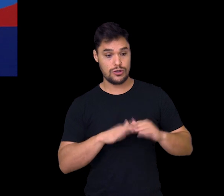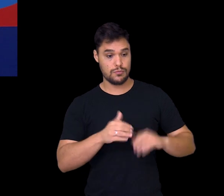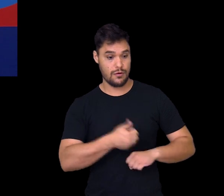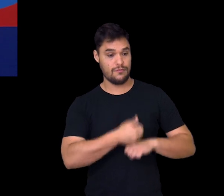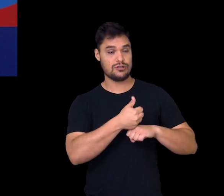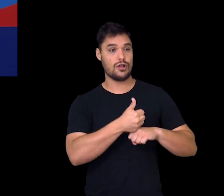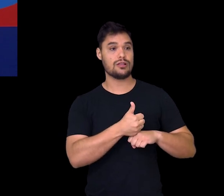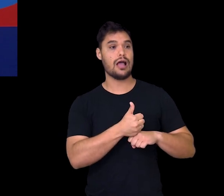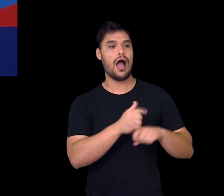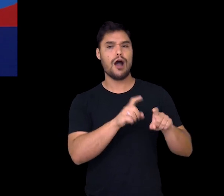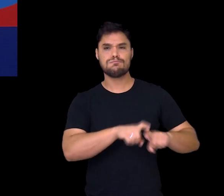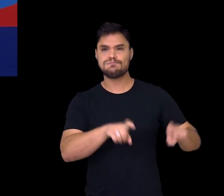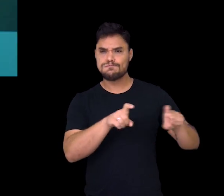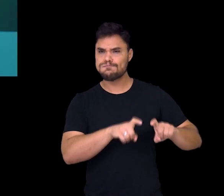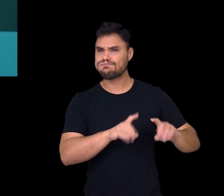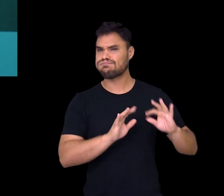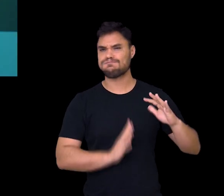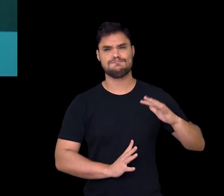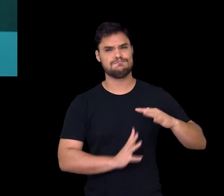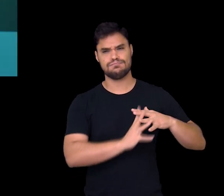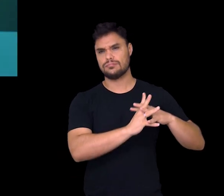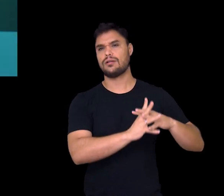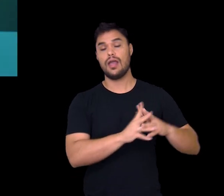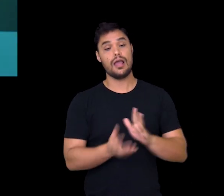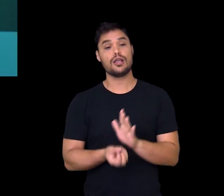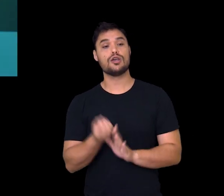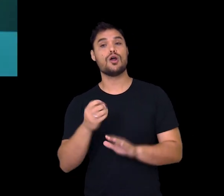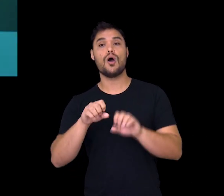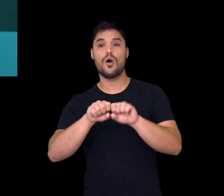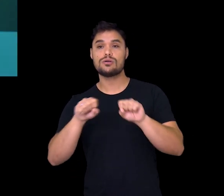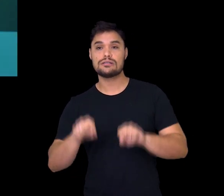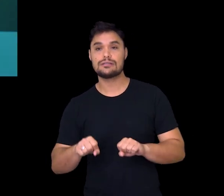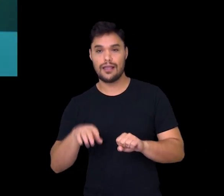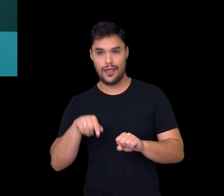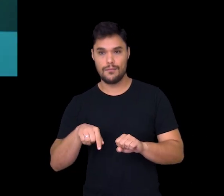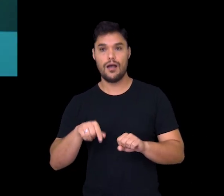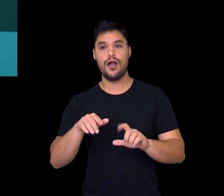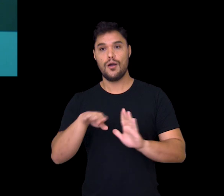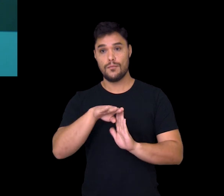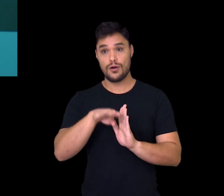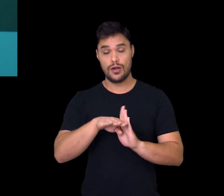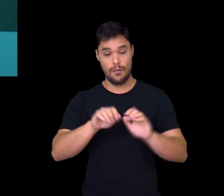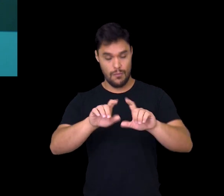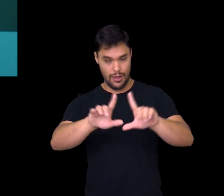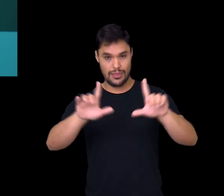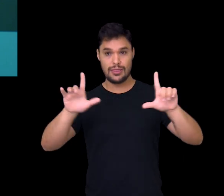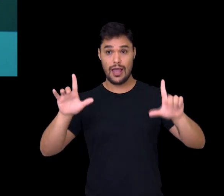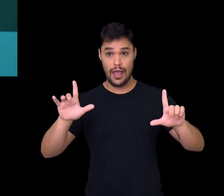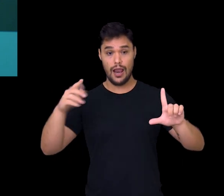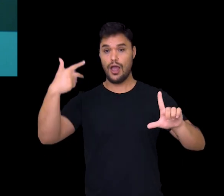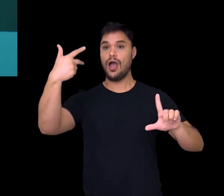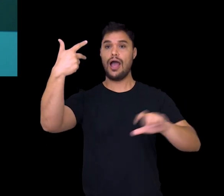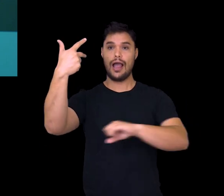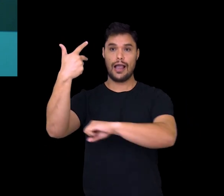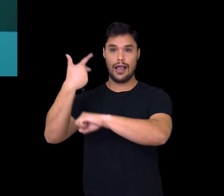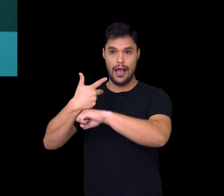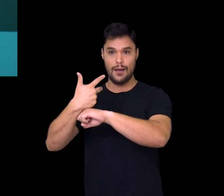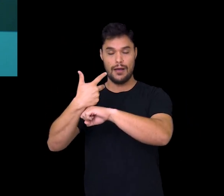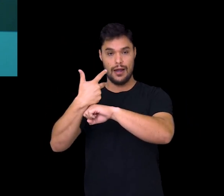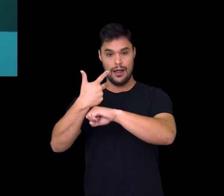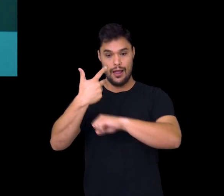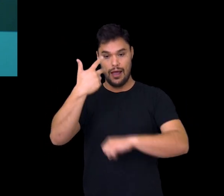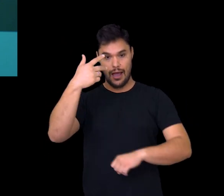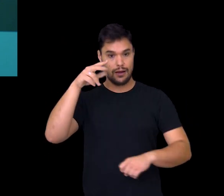super competente, desenvolveu um software, colocou uma tela na frente dela com uma câmera, onde ela se via e através